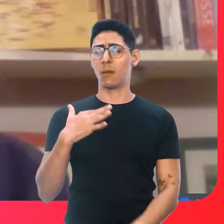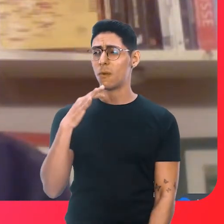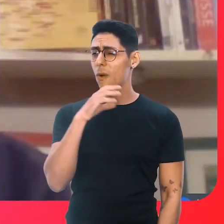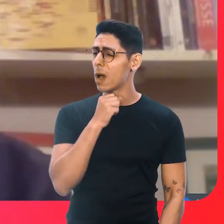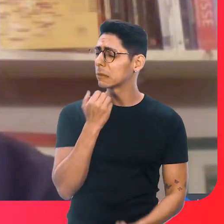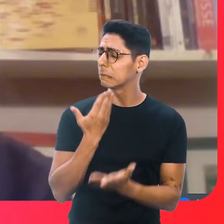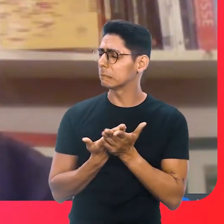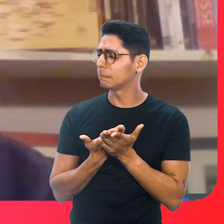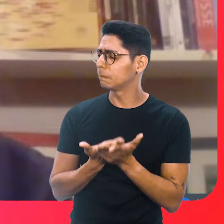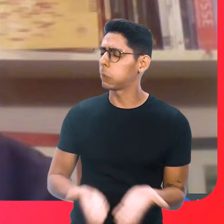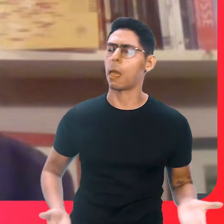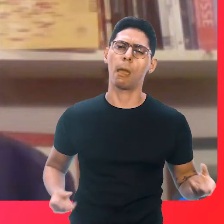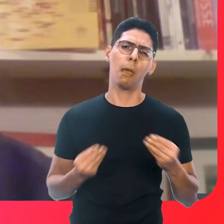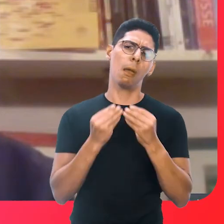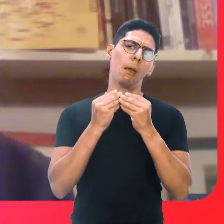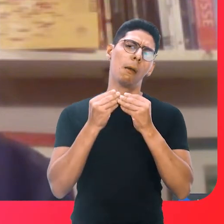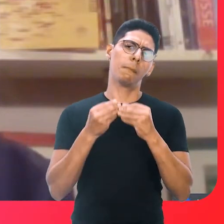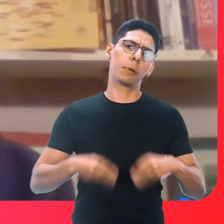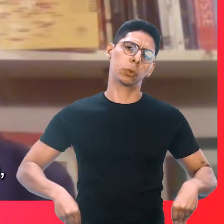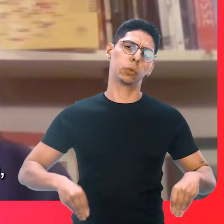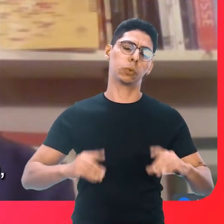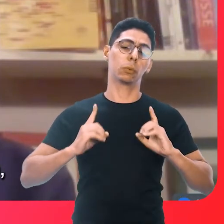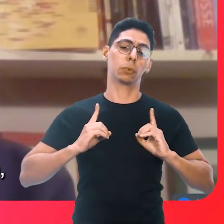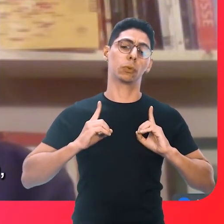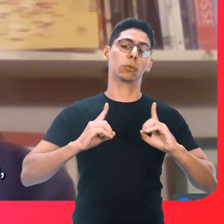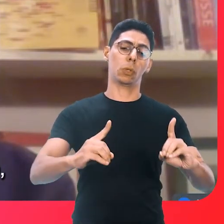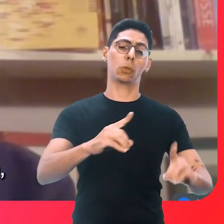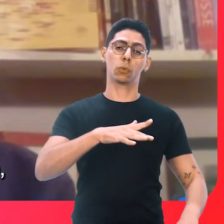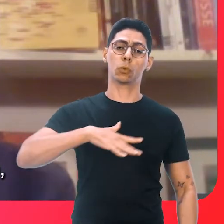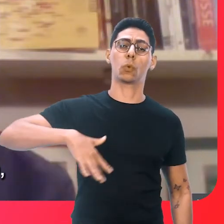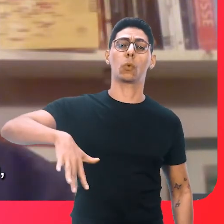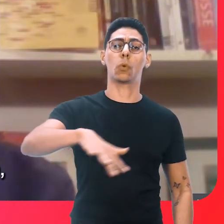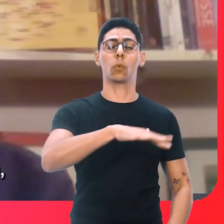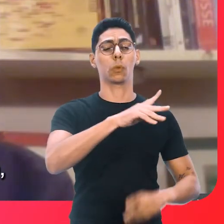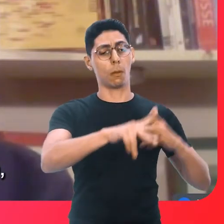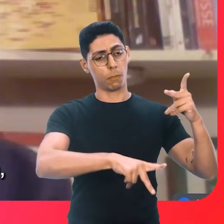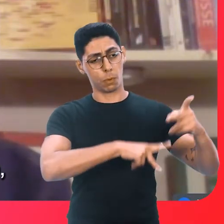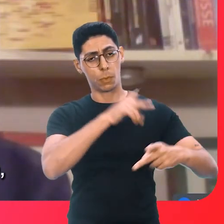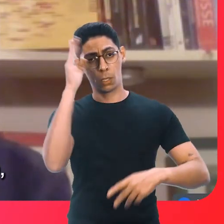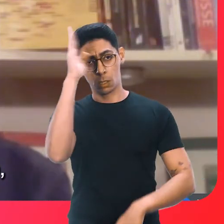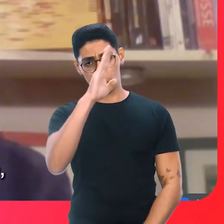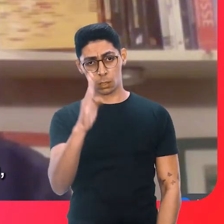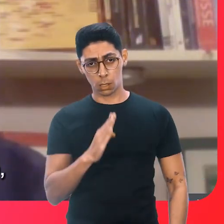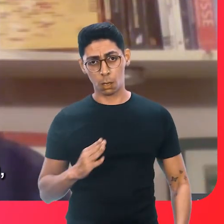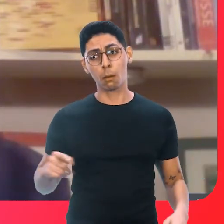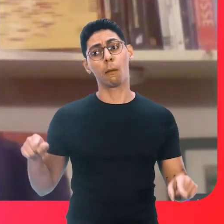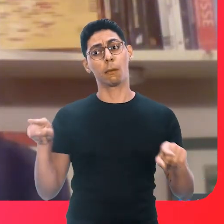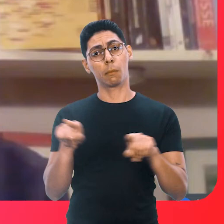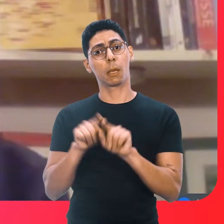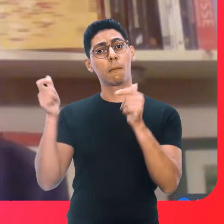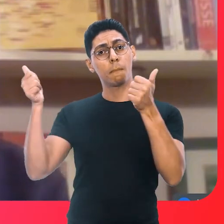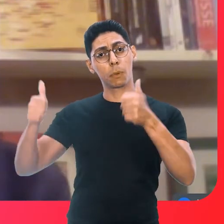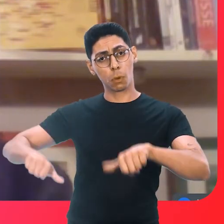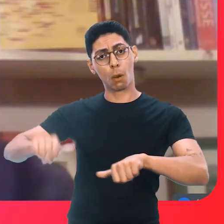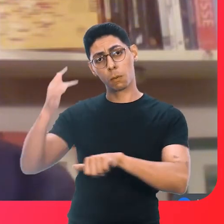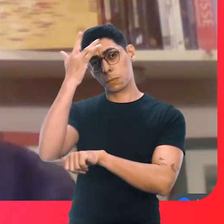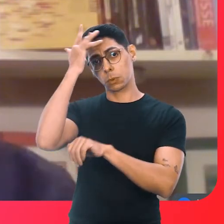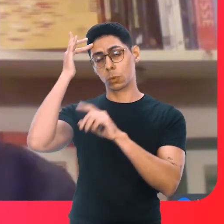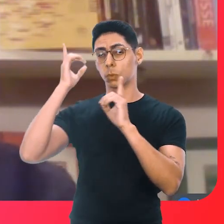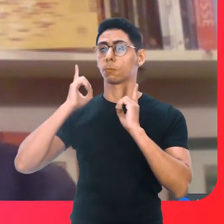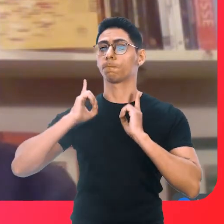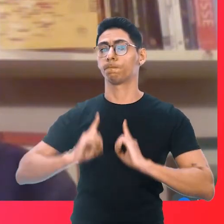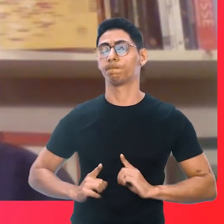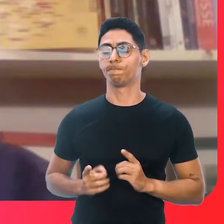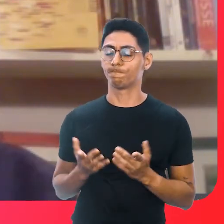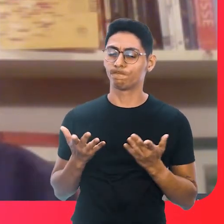derrota muito grande para os direitos de toda a população brasileira e, portanto, das pessoas com deficiência também. Então,